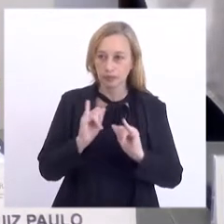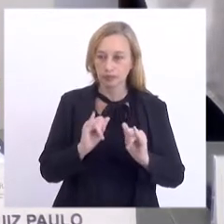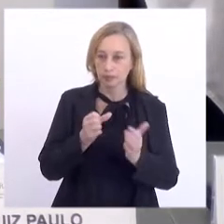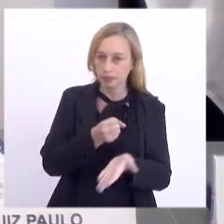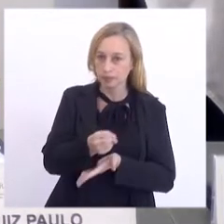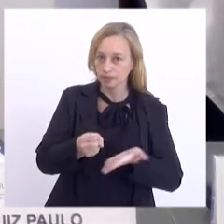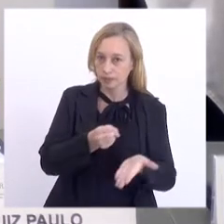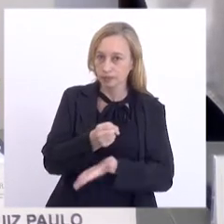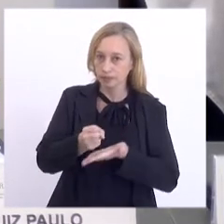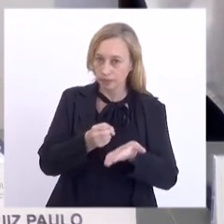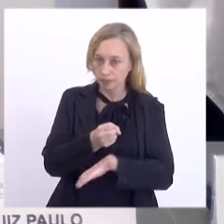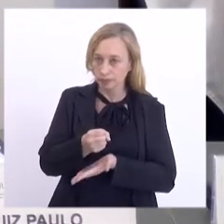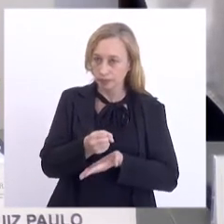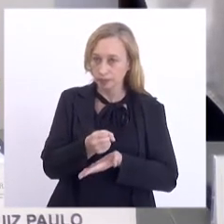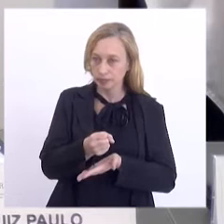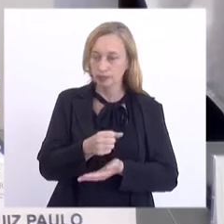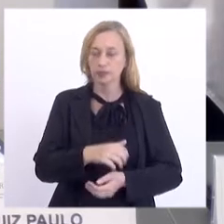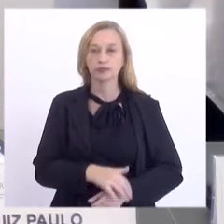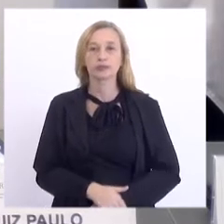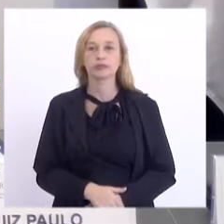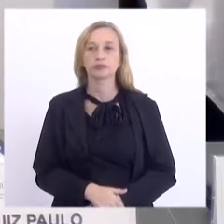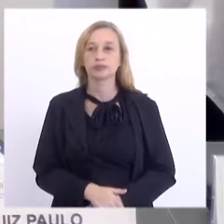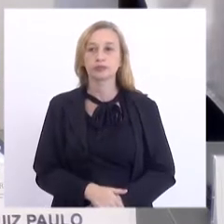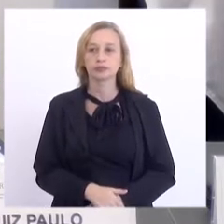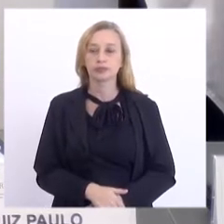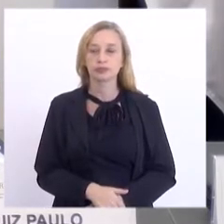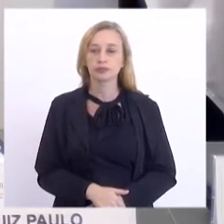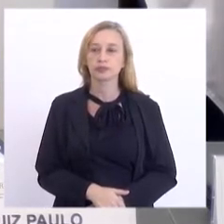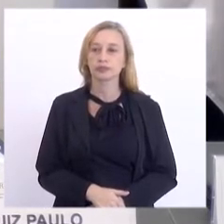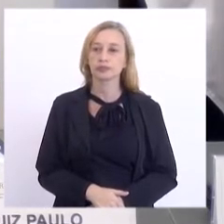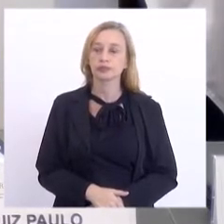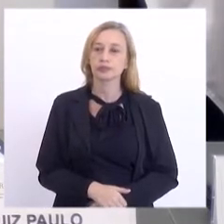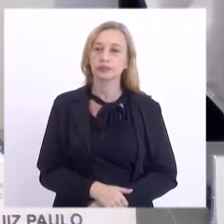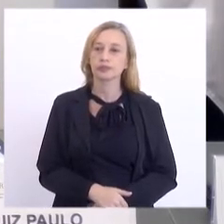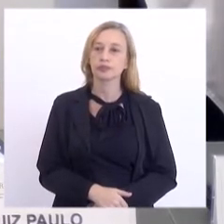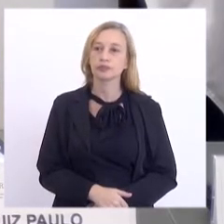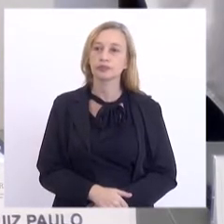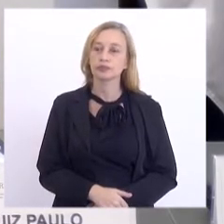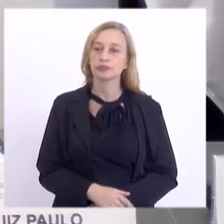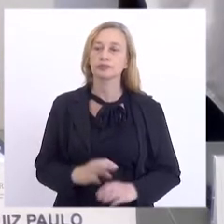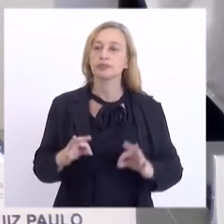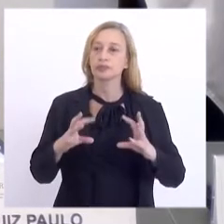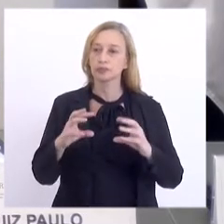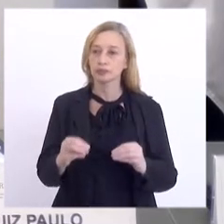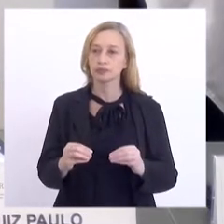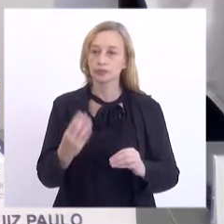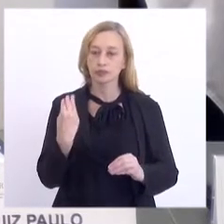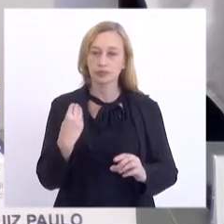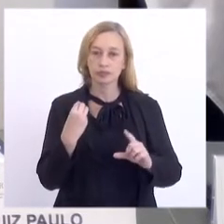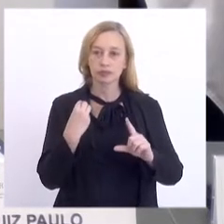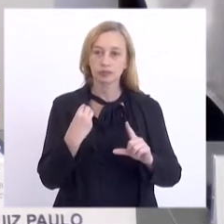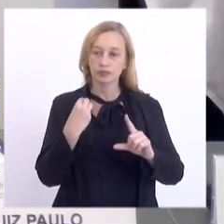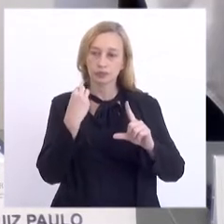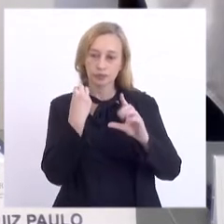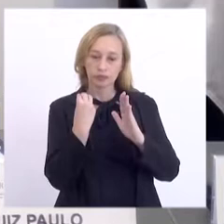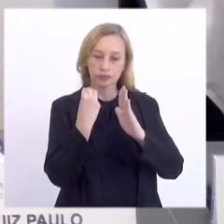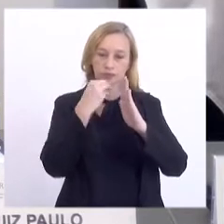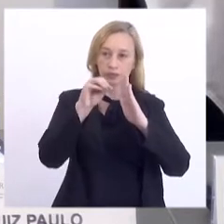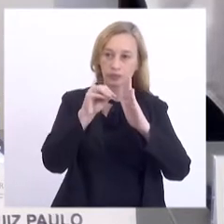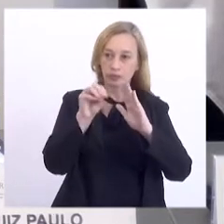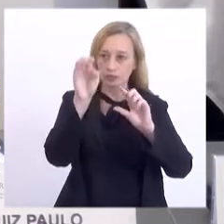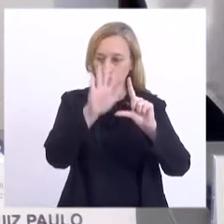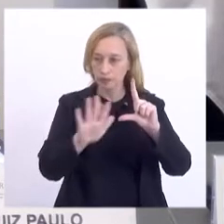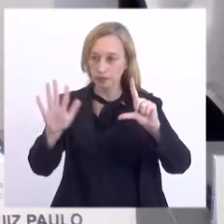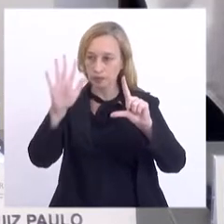básicas e dando conformidade as mesmas para tudo ir para o Portal da Transparência